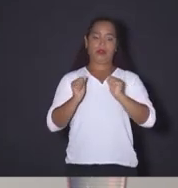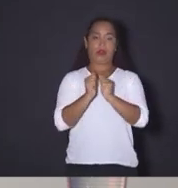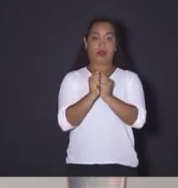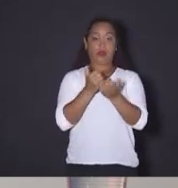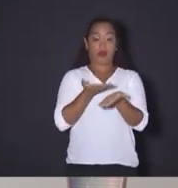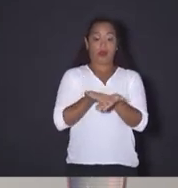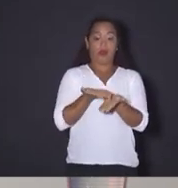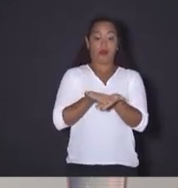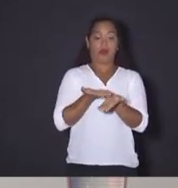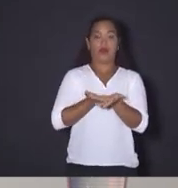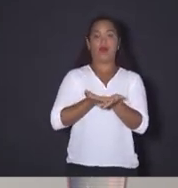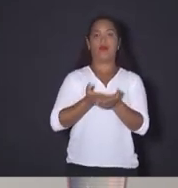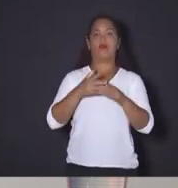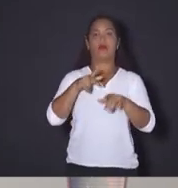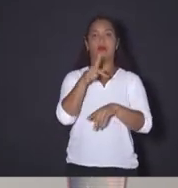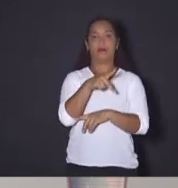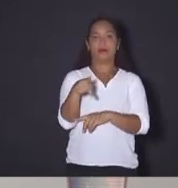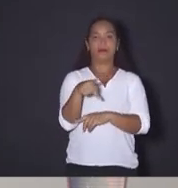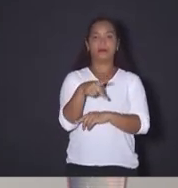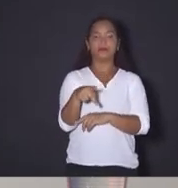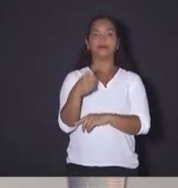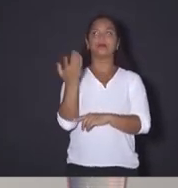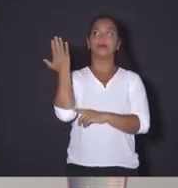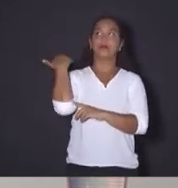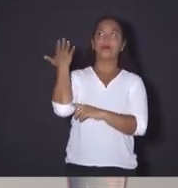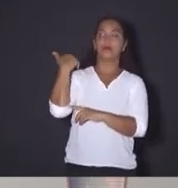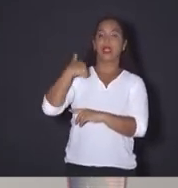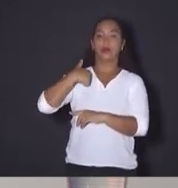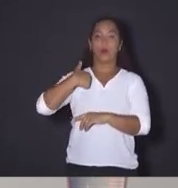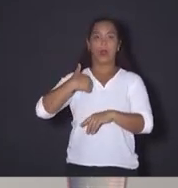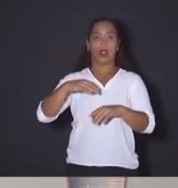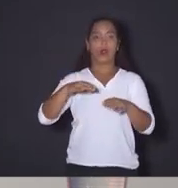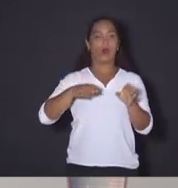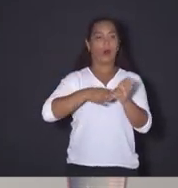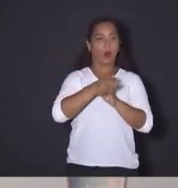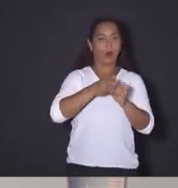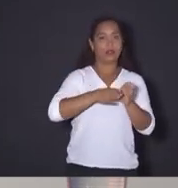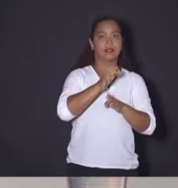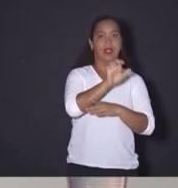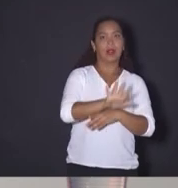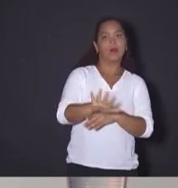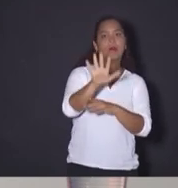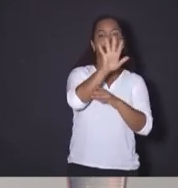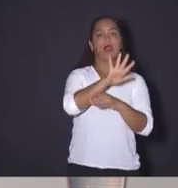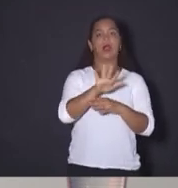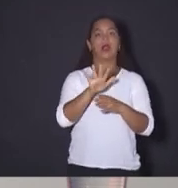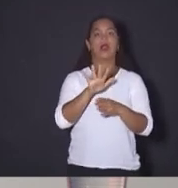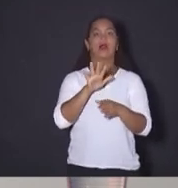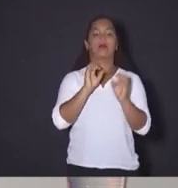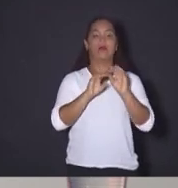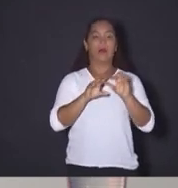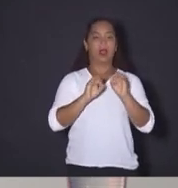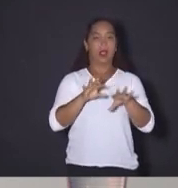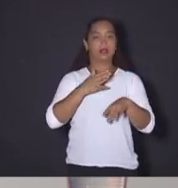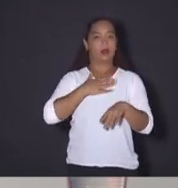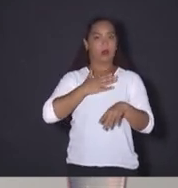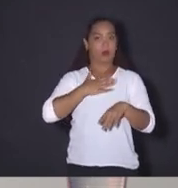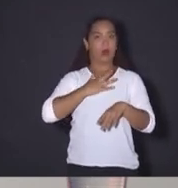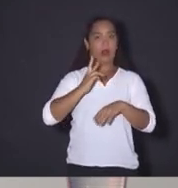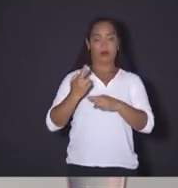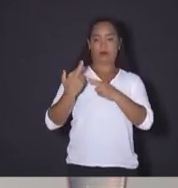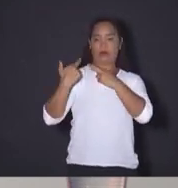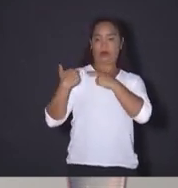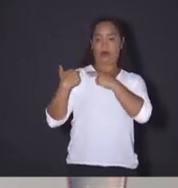eu quando estive no conselho nacional de educação é me encarreguei foi relator das diretrizes curriculares nacionais para